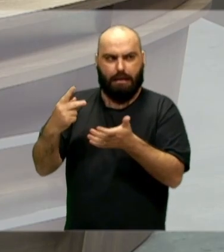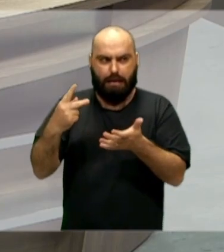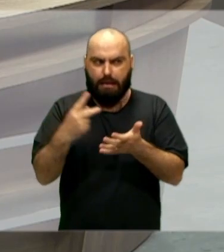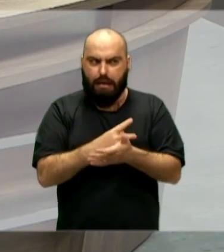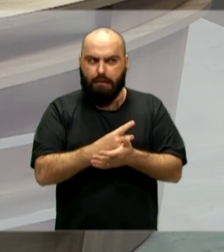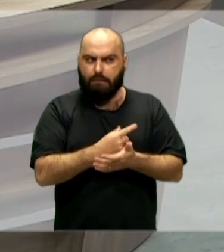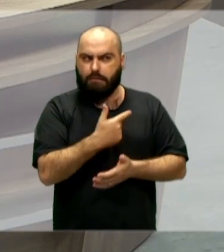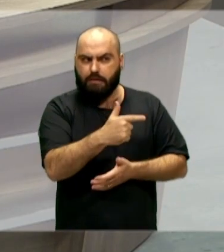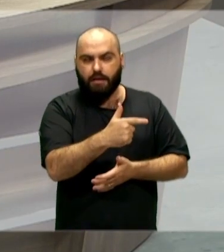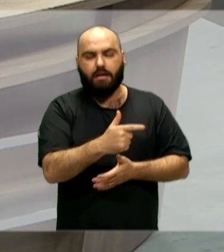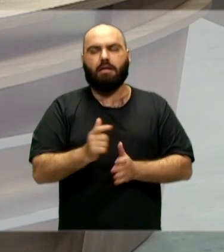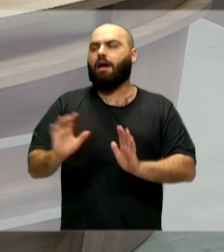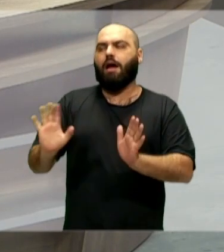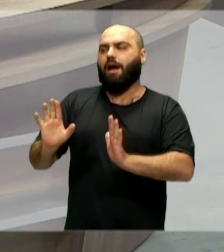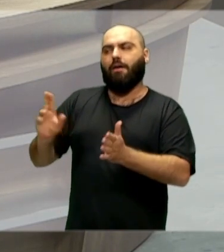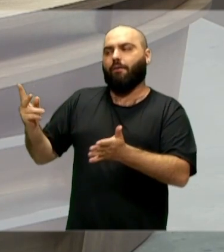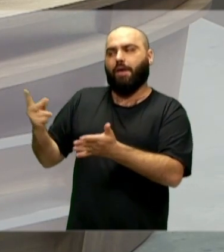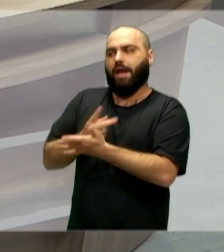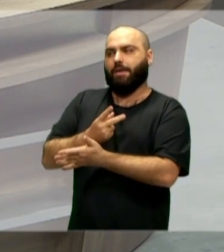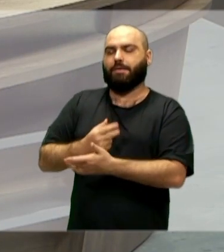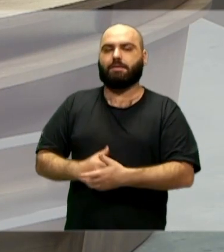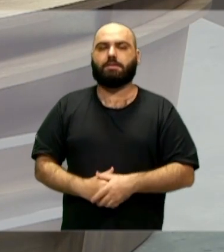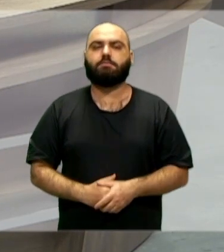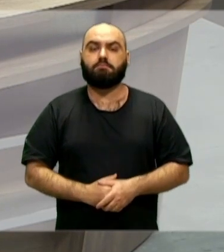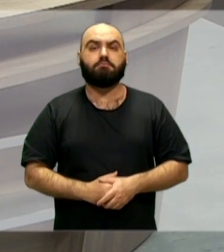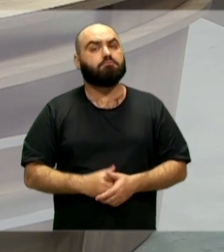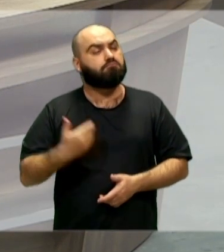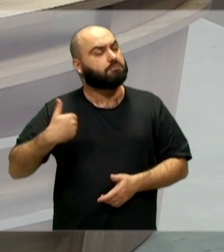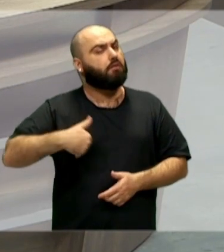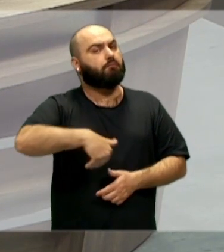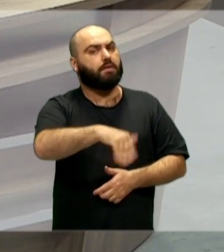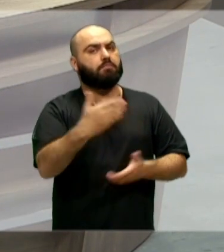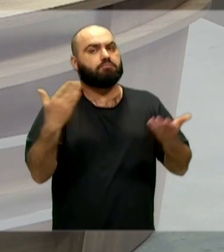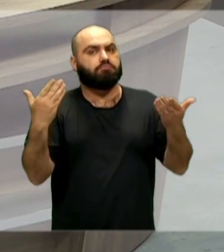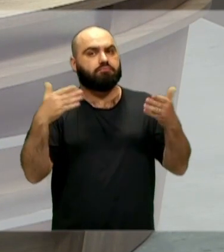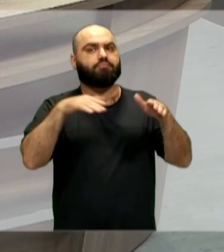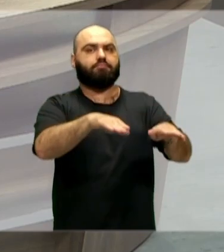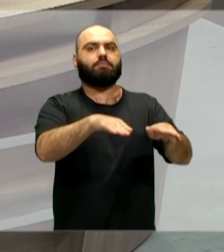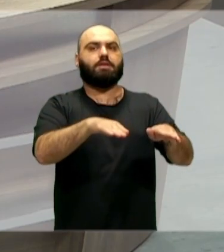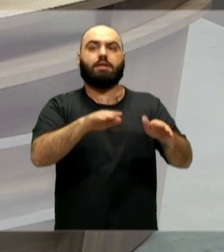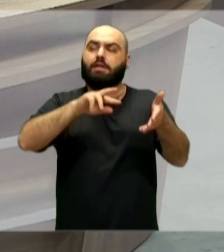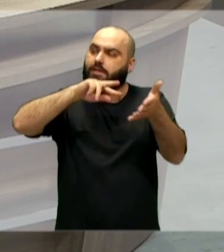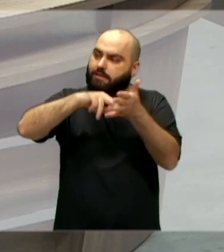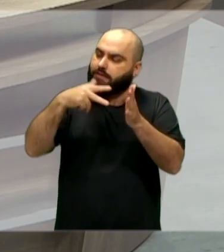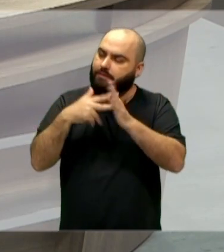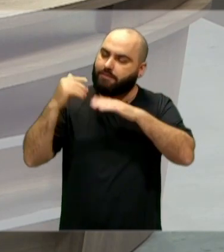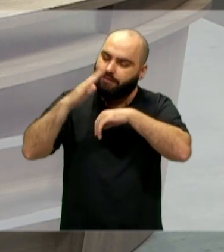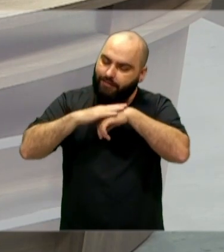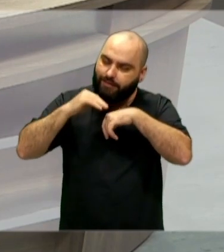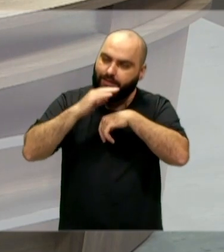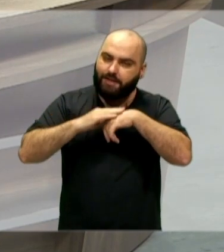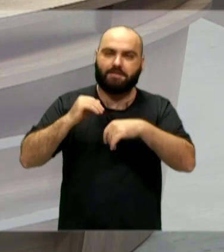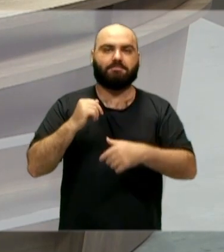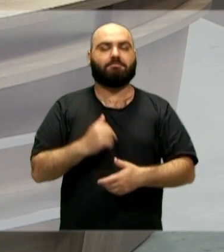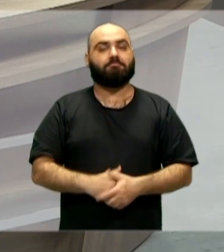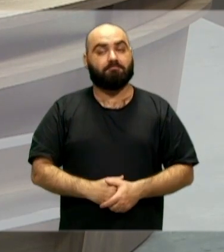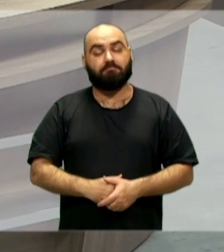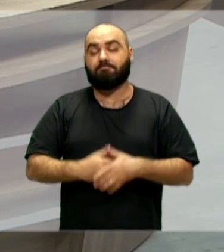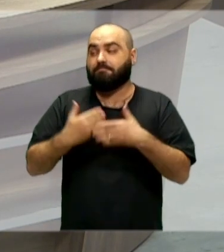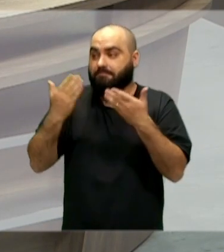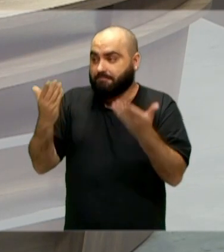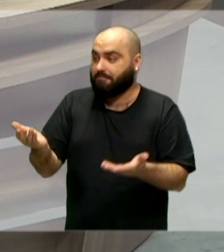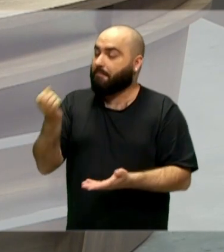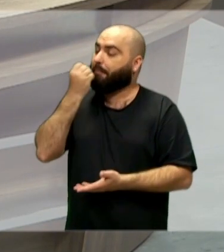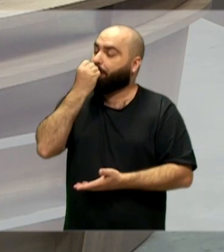pelo nenhuma. contrário. Vamos incluir cada vez mais, Sim, é isso? É um ato de carinho. Que bom. Então sejam, mais uma vez,